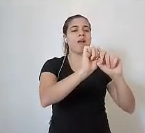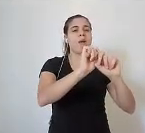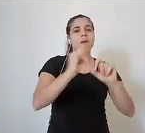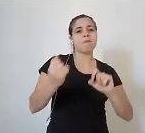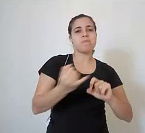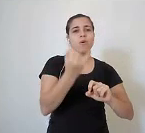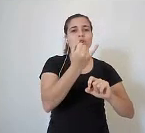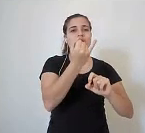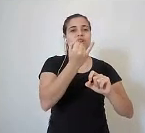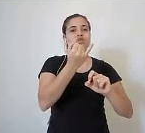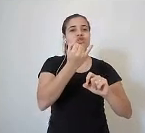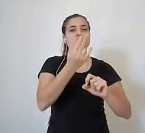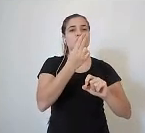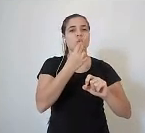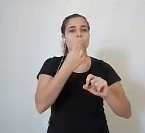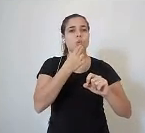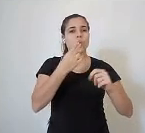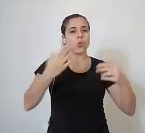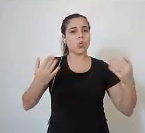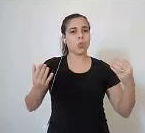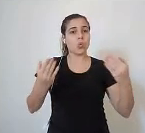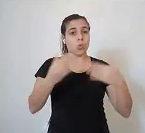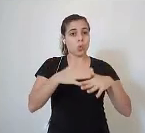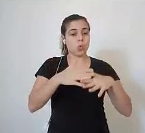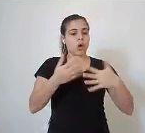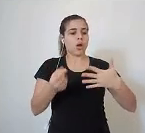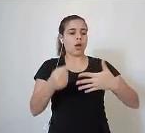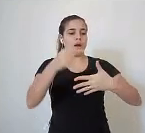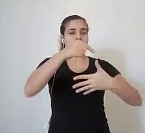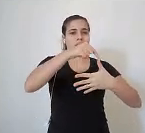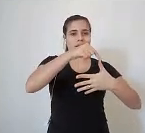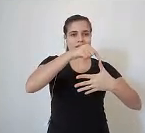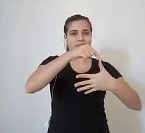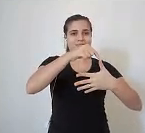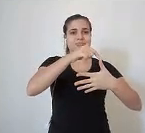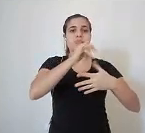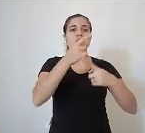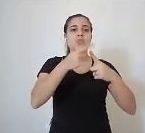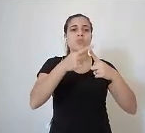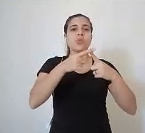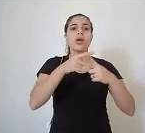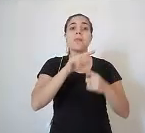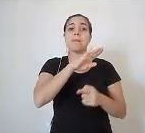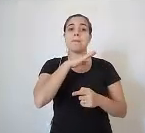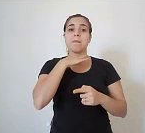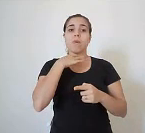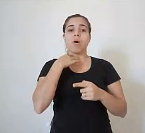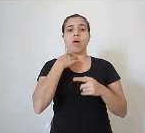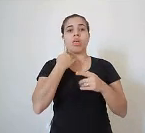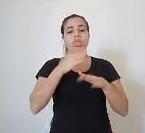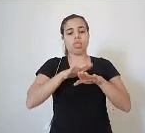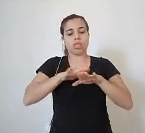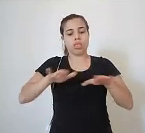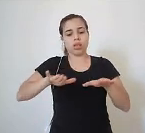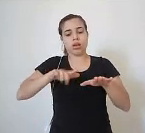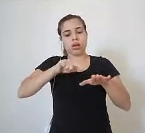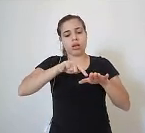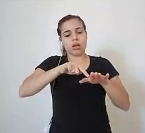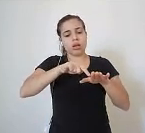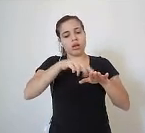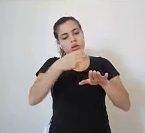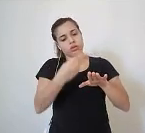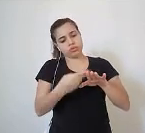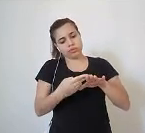de nutrientes, então, para os decompositores, certo? A